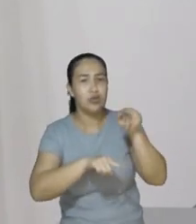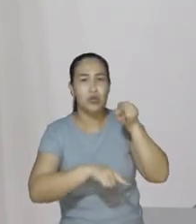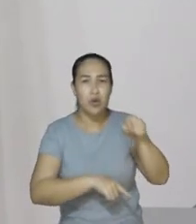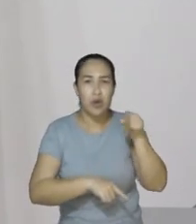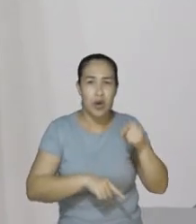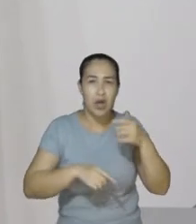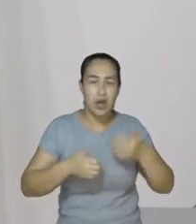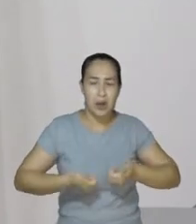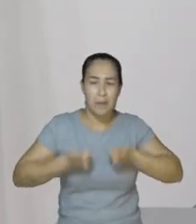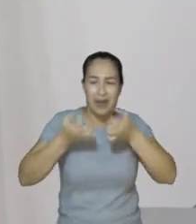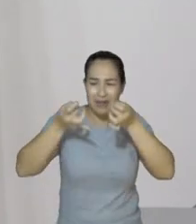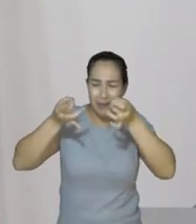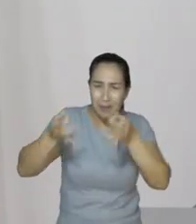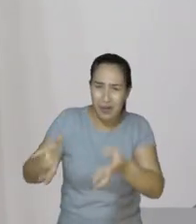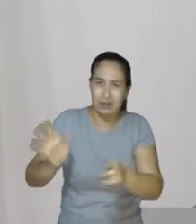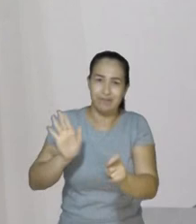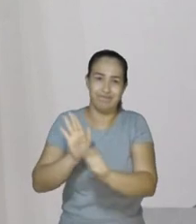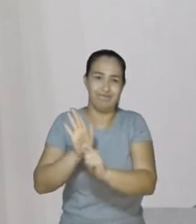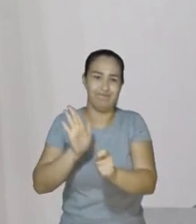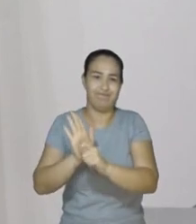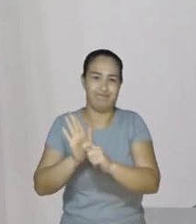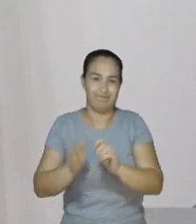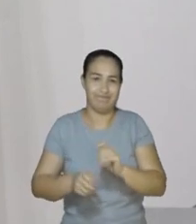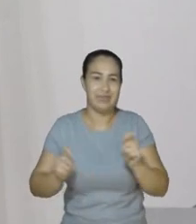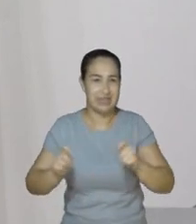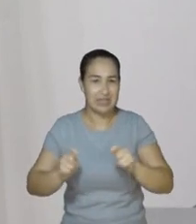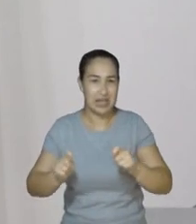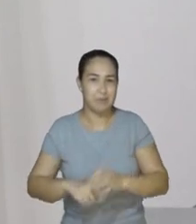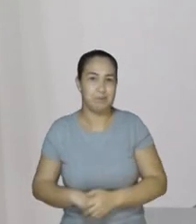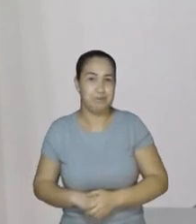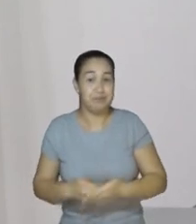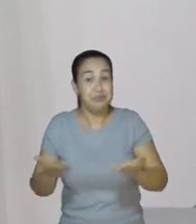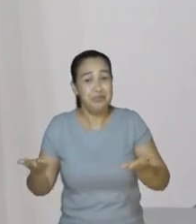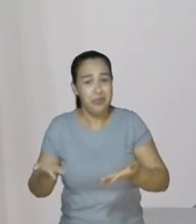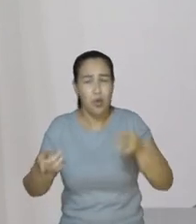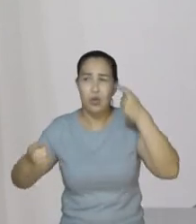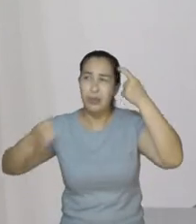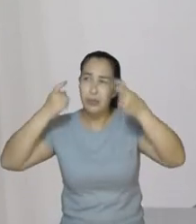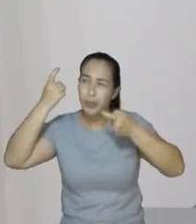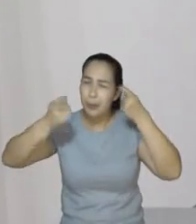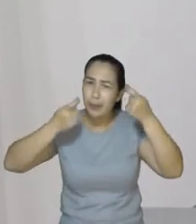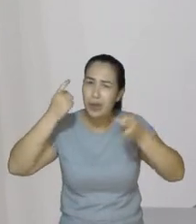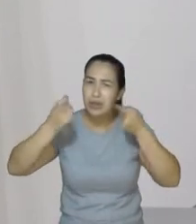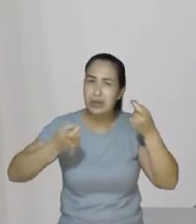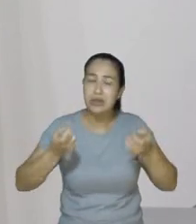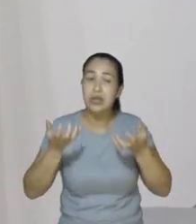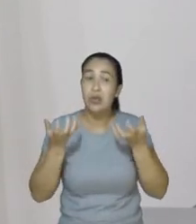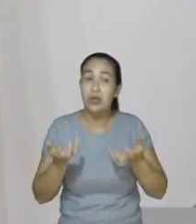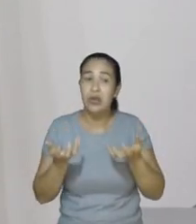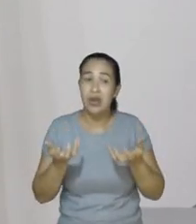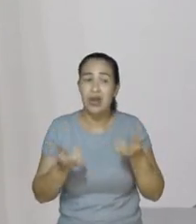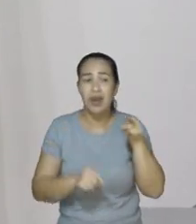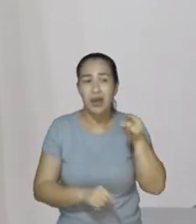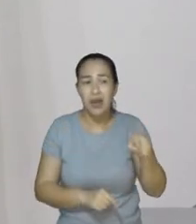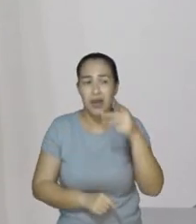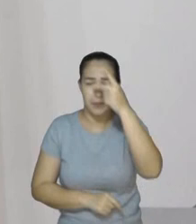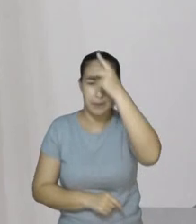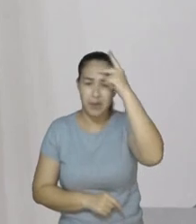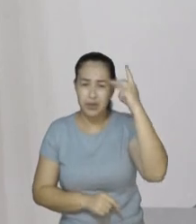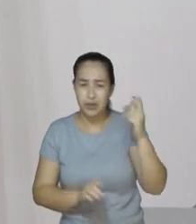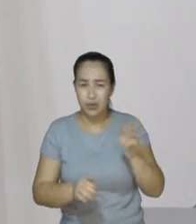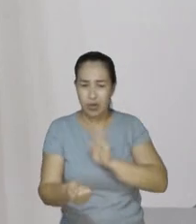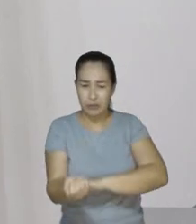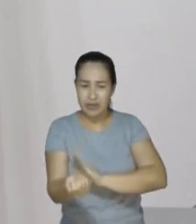com isso, a gente pôde detectar que, justamente, a preocupação era justamente daquele recuperado de como ser